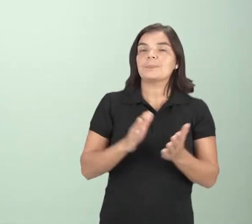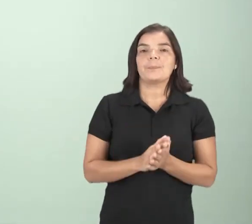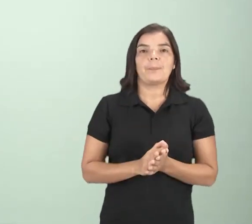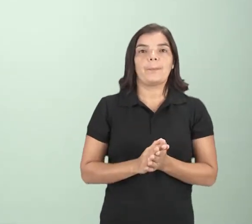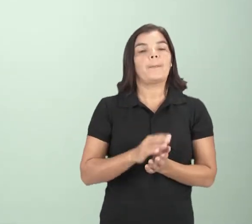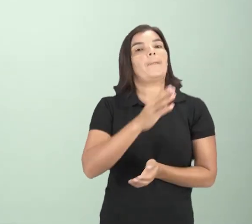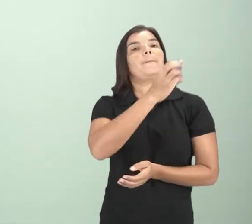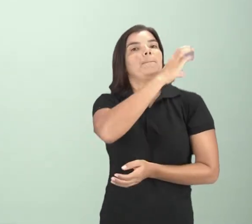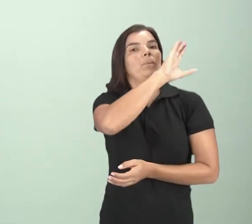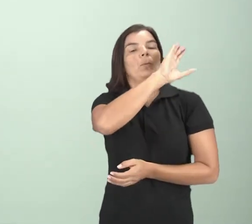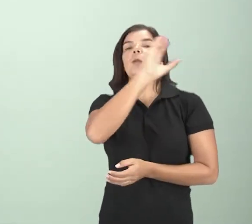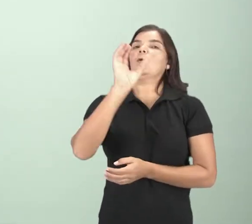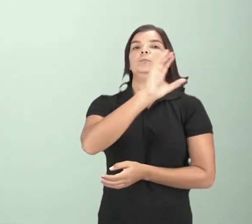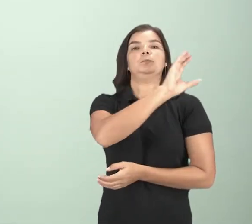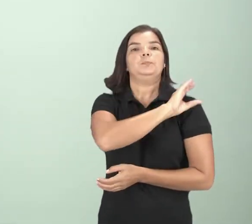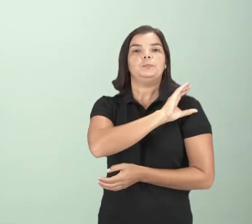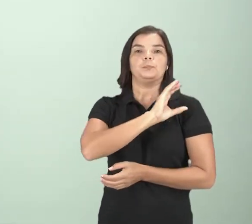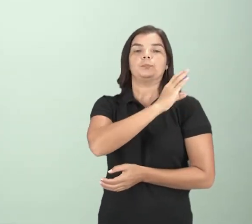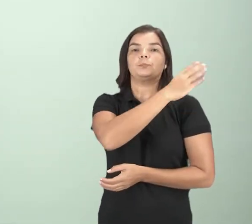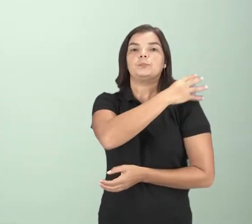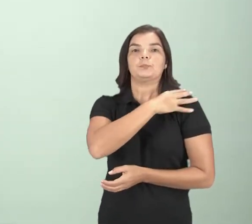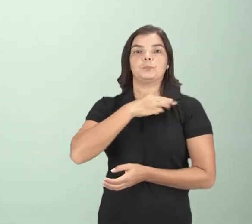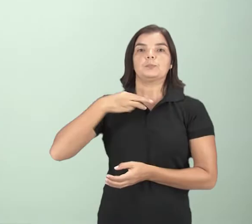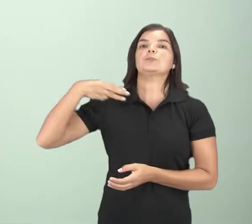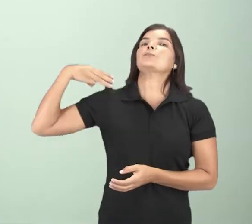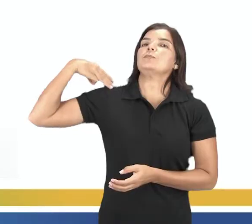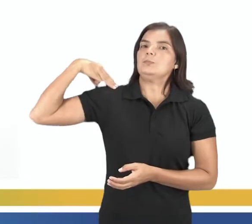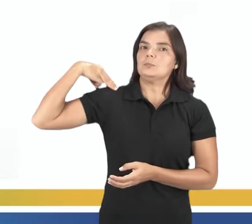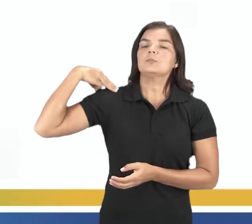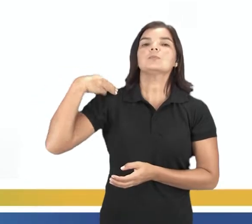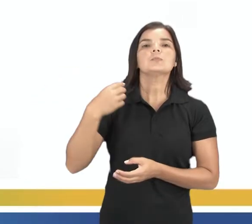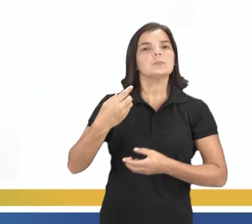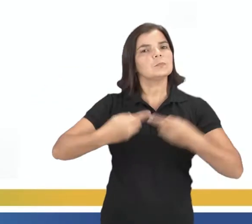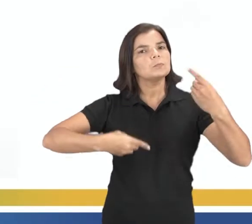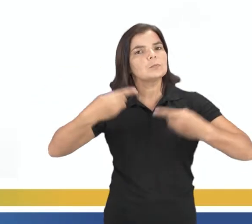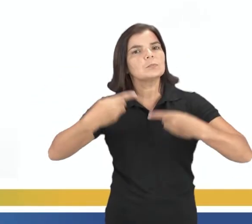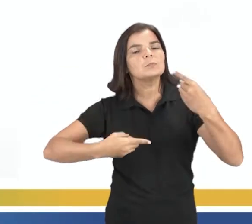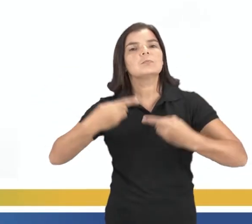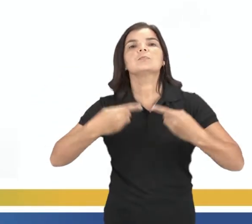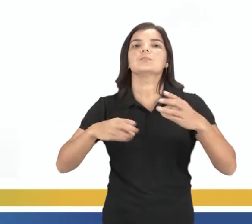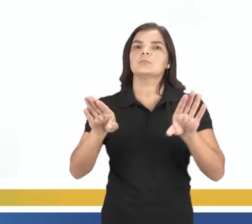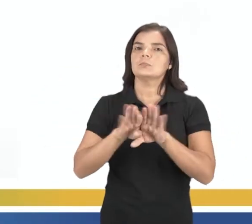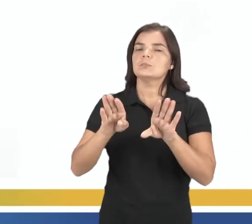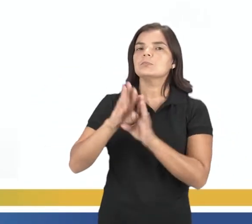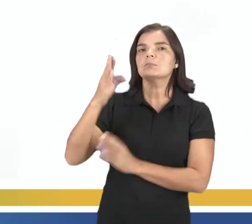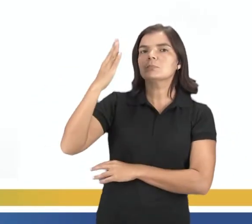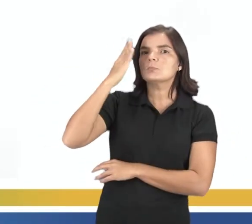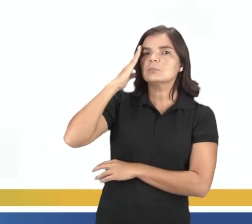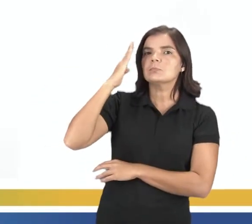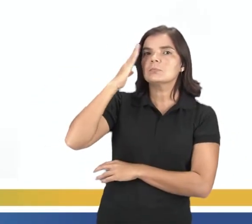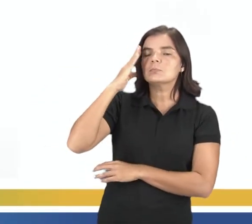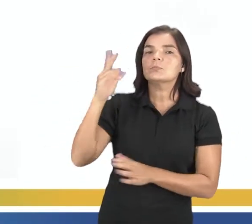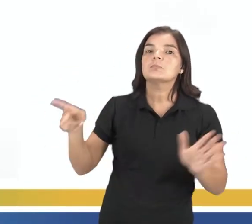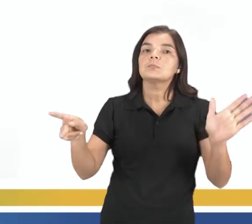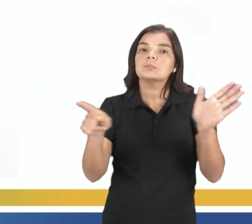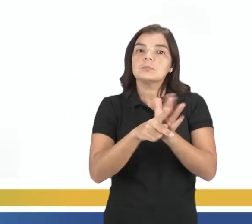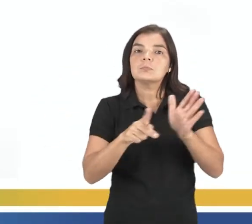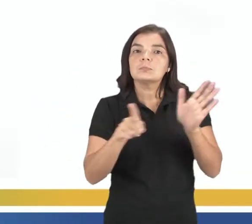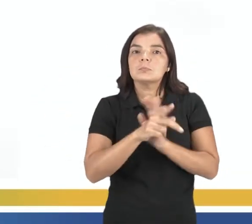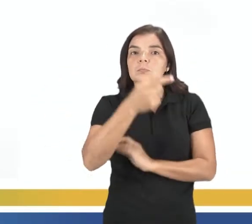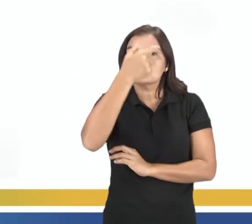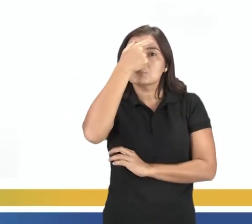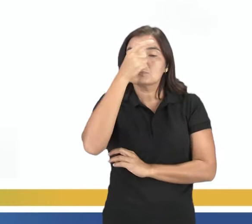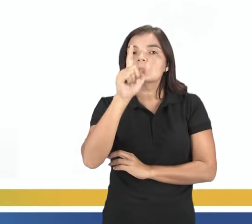quando Aristóteles definiu o homem como animal político, é porque, na sua concepção, a própria razão